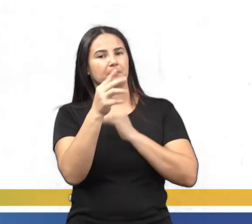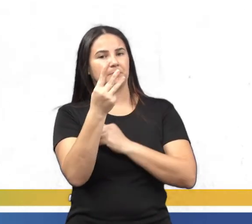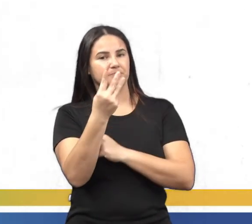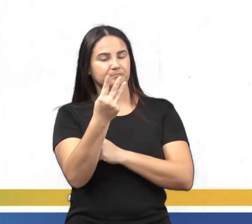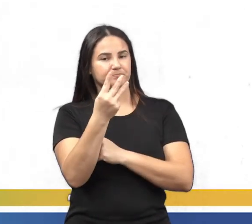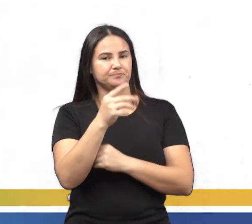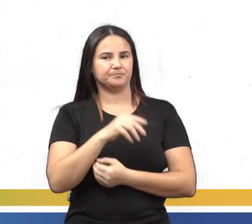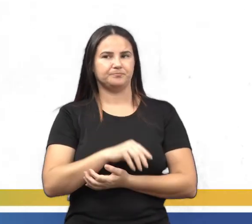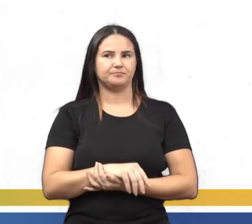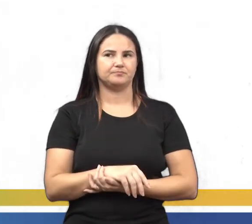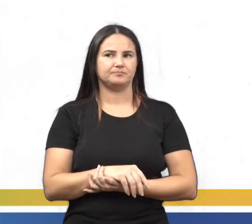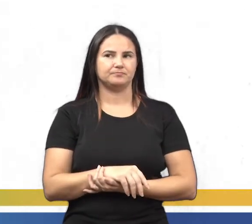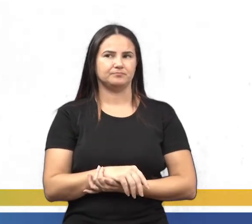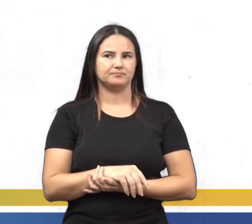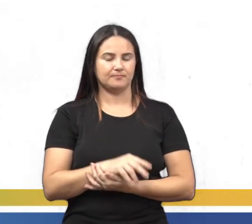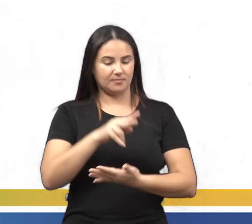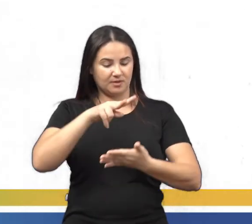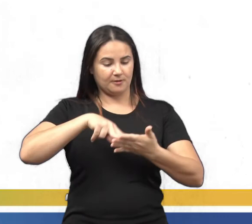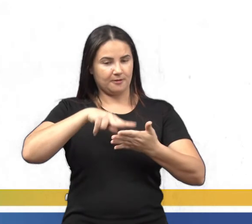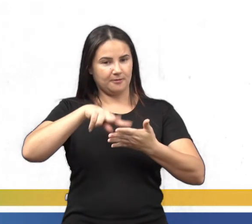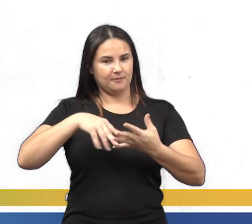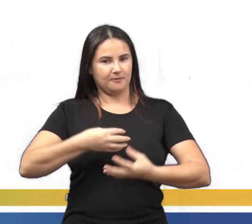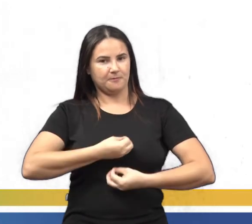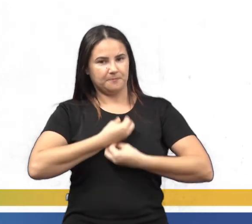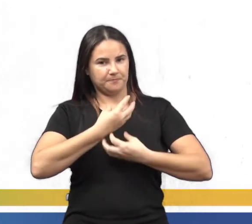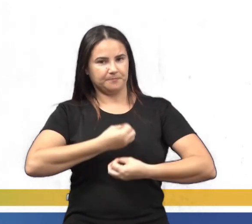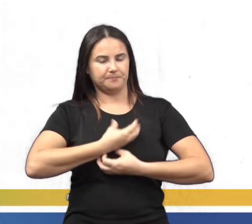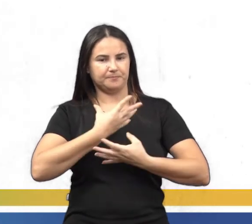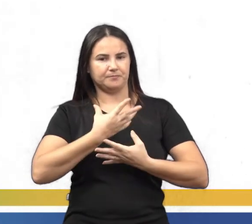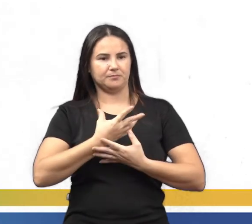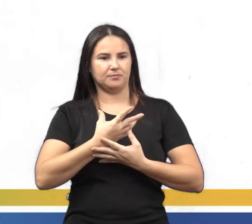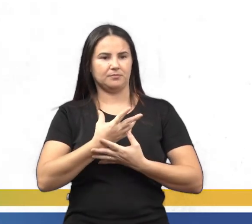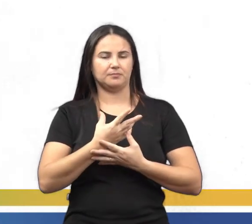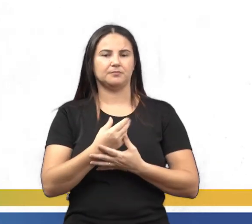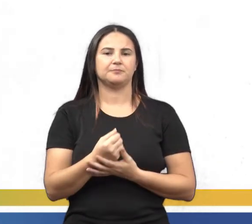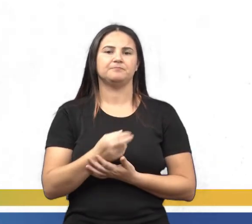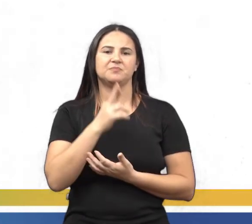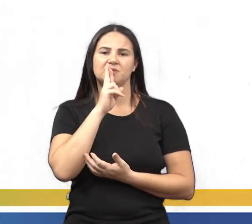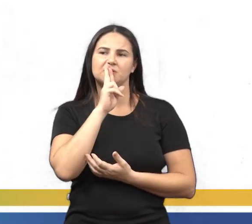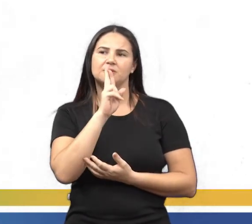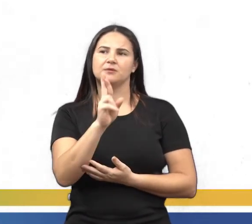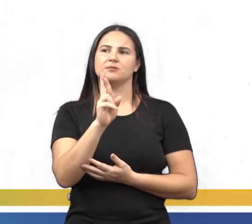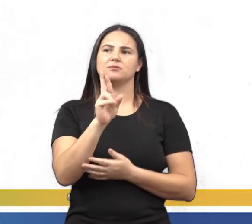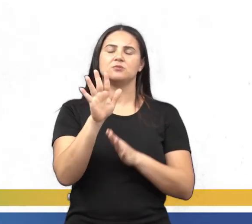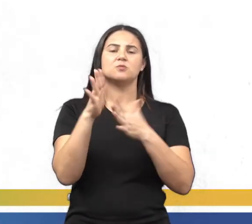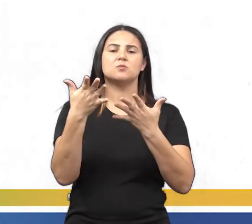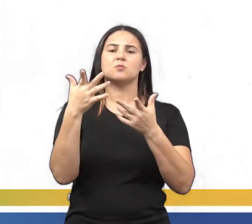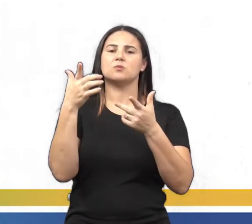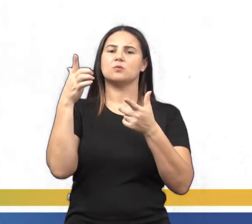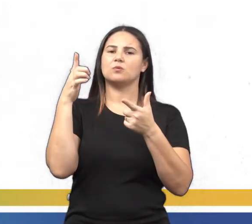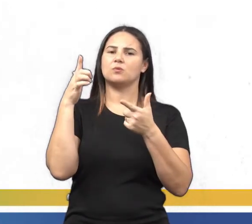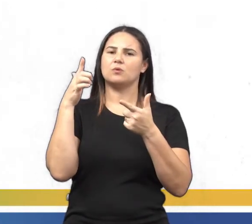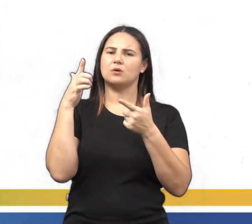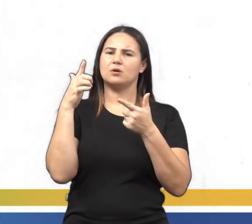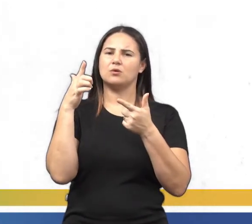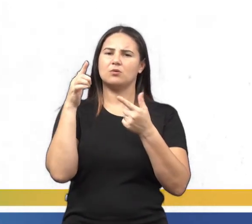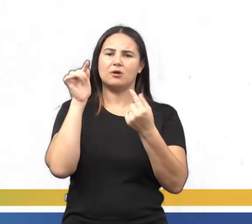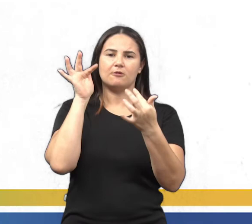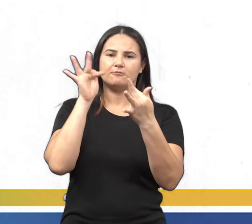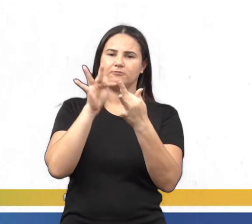3. Leia o poema abaixo e identifique a função da linguagem presente nele. Vamos